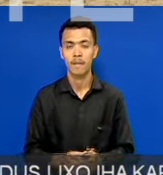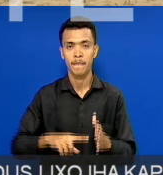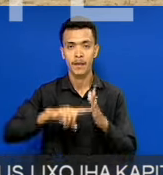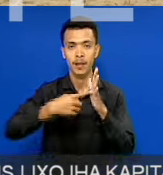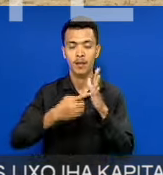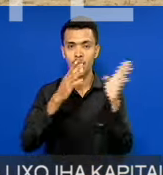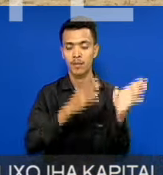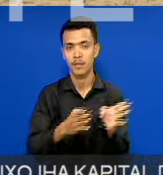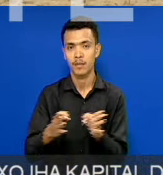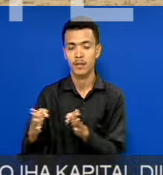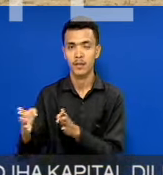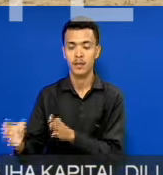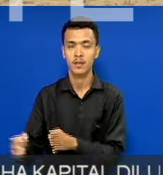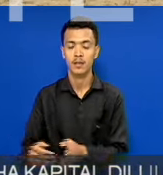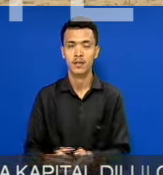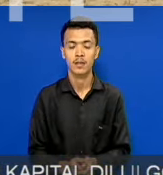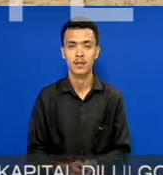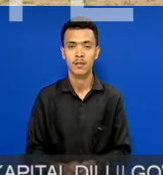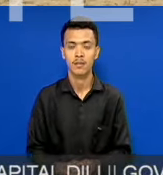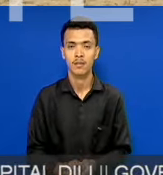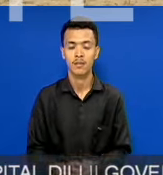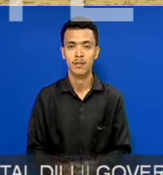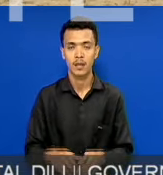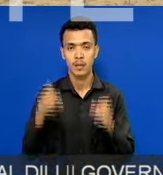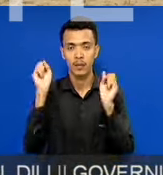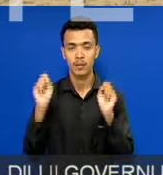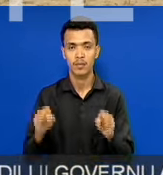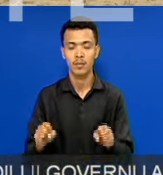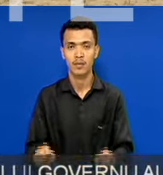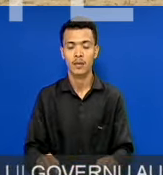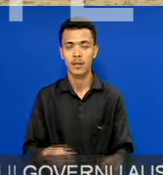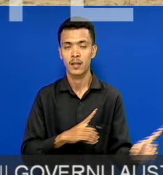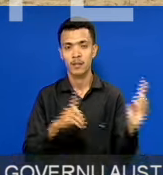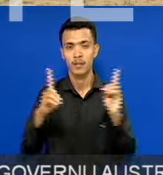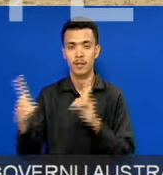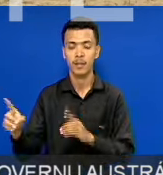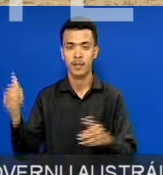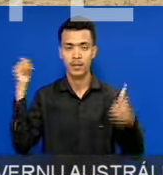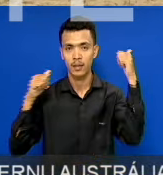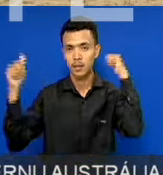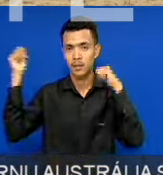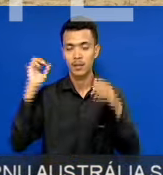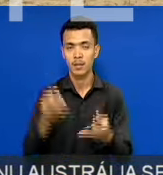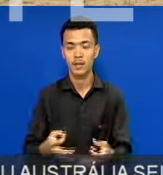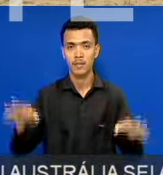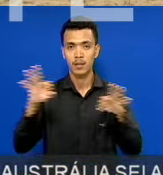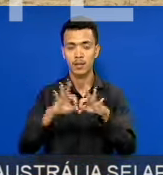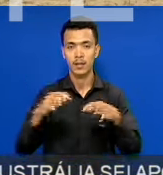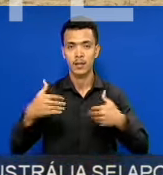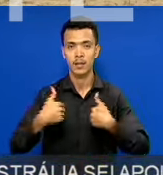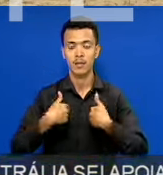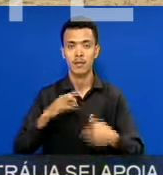halau preparação máximo atu bele ha realiza cerimônia importante idane e a quartel general